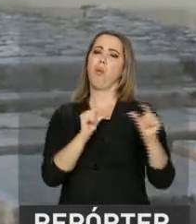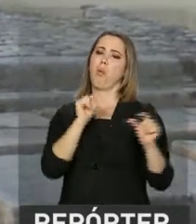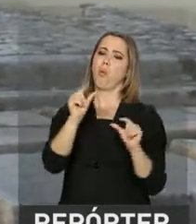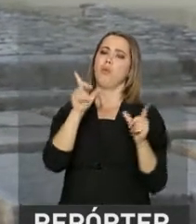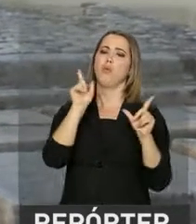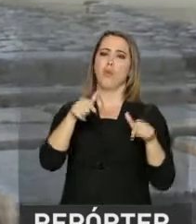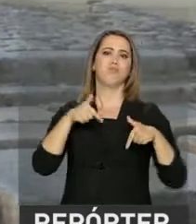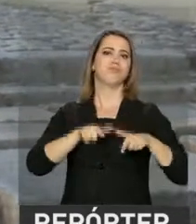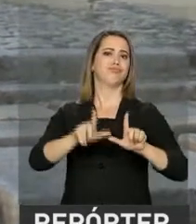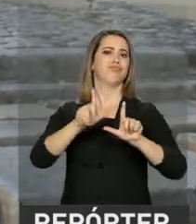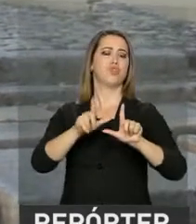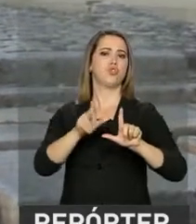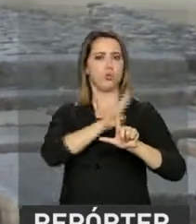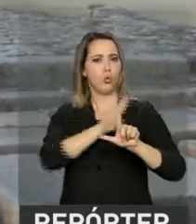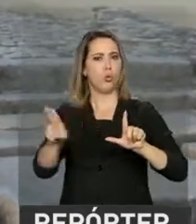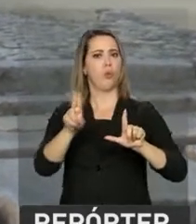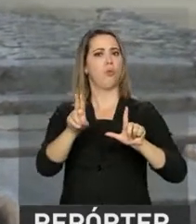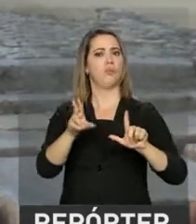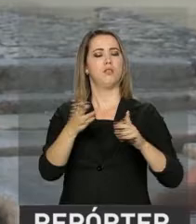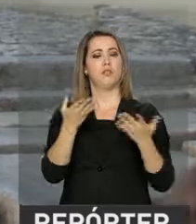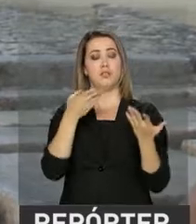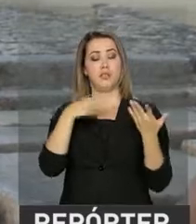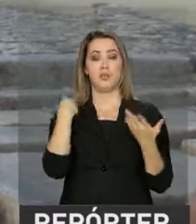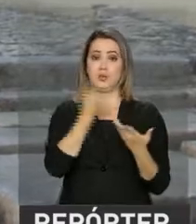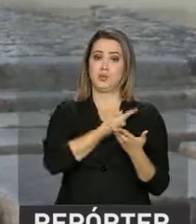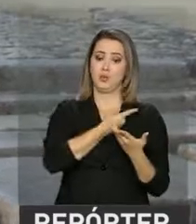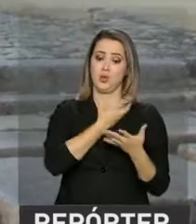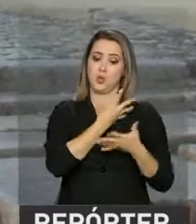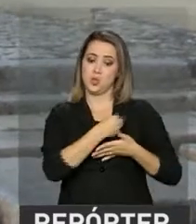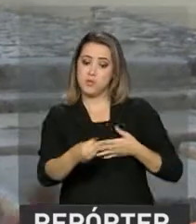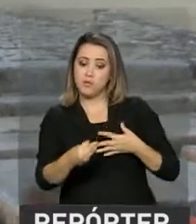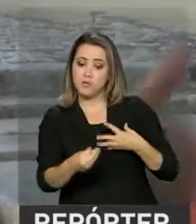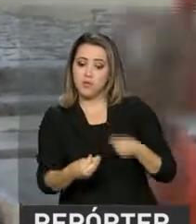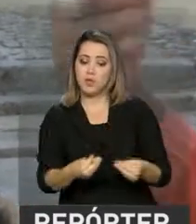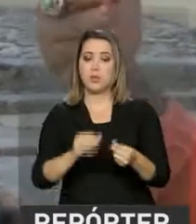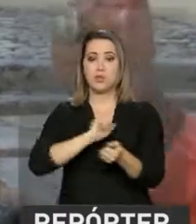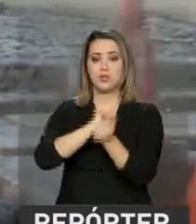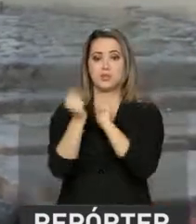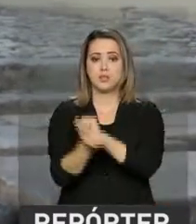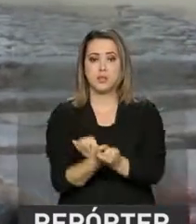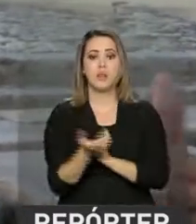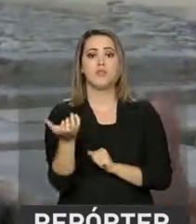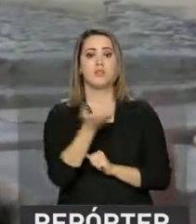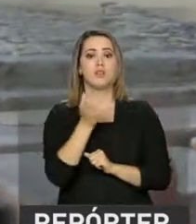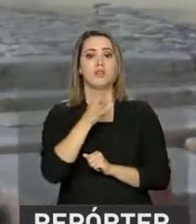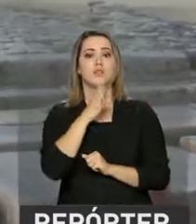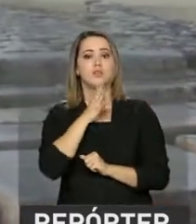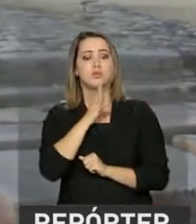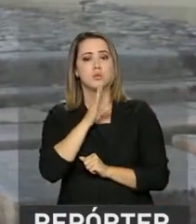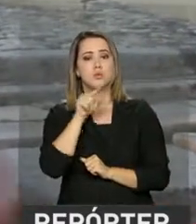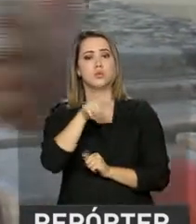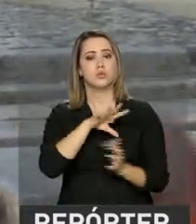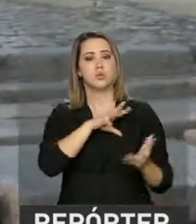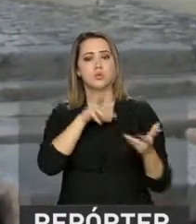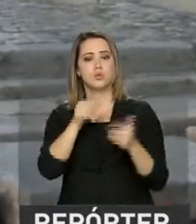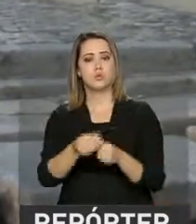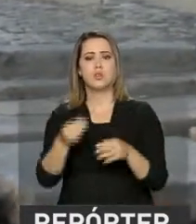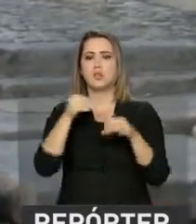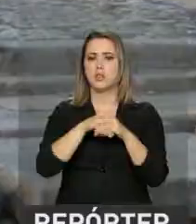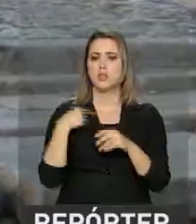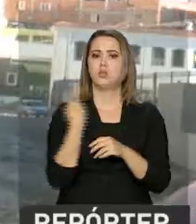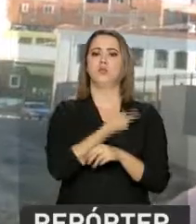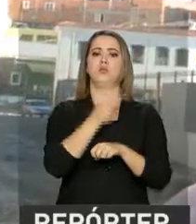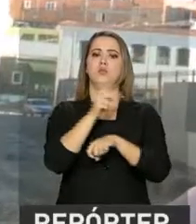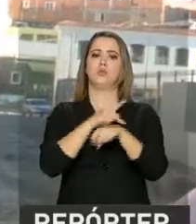são tituladas nós por quilombolas descendentes de escravos nós queremos ser reconhecidos mundialmente e dentro do nosso